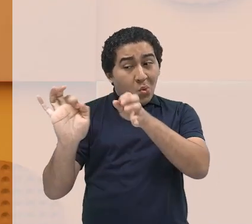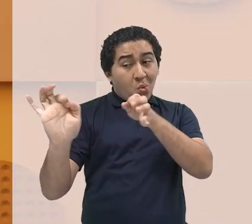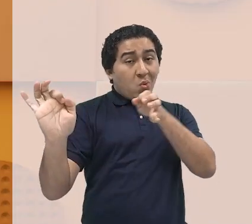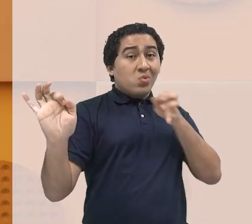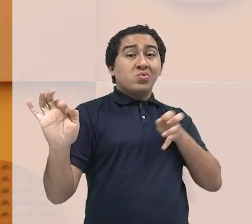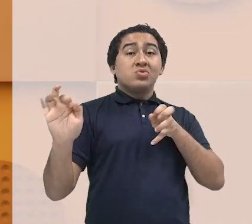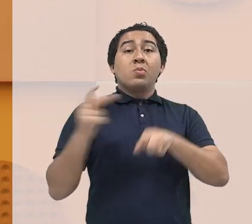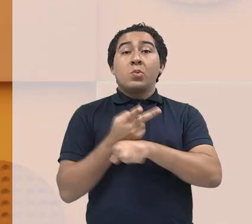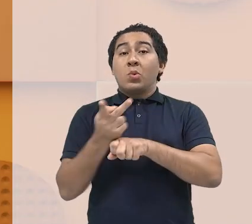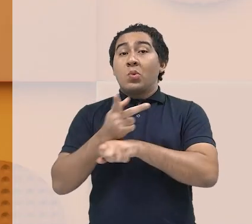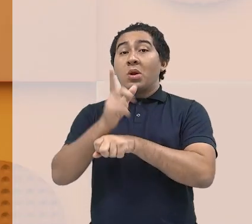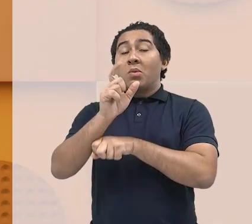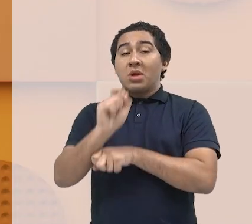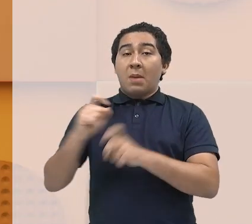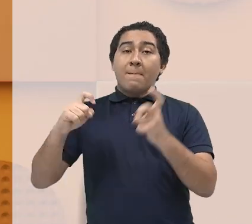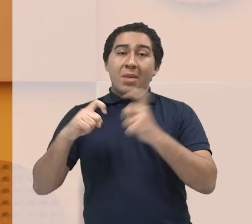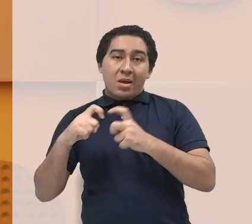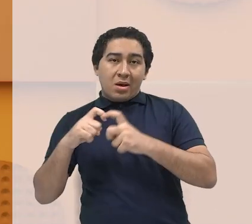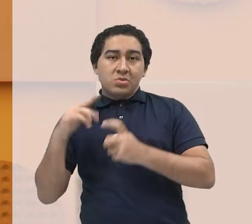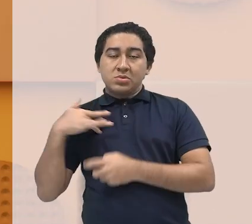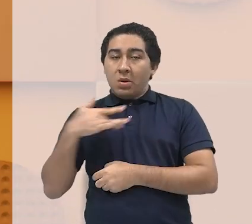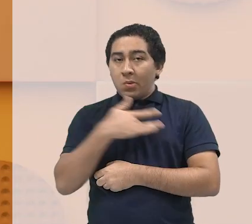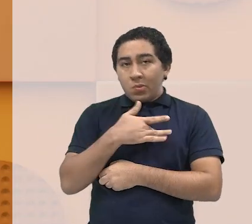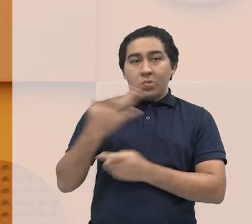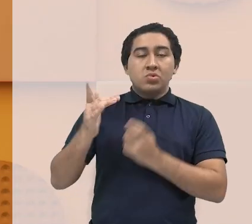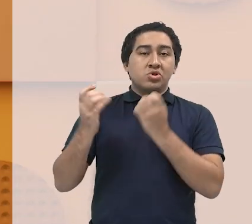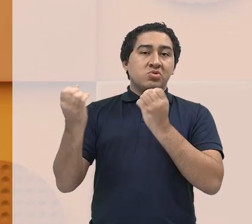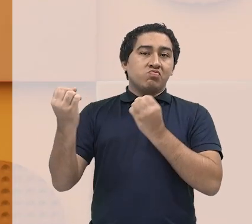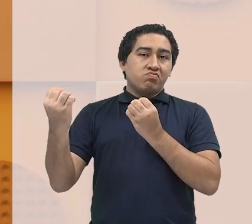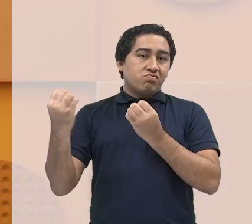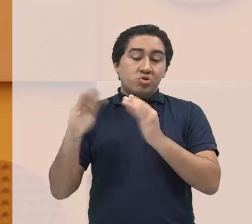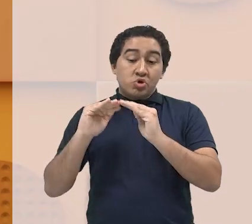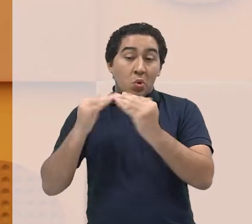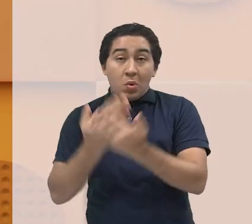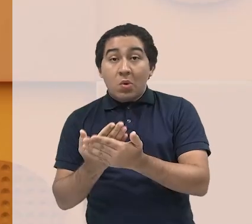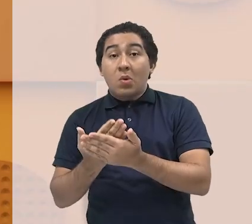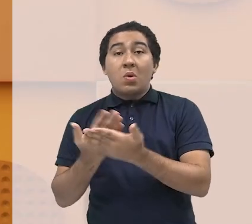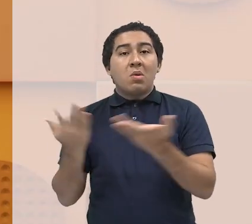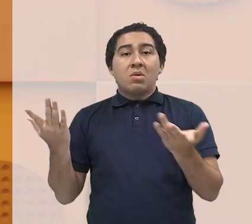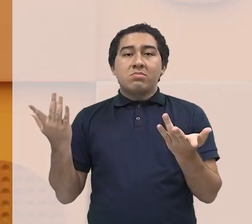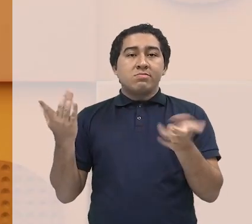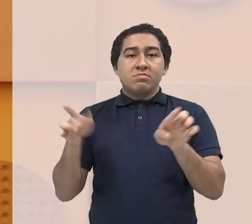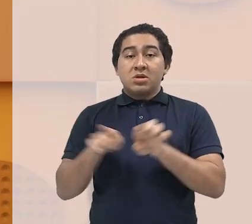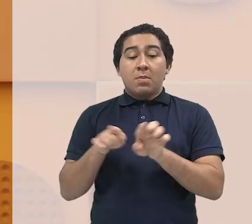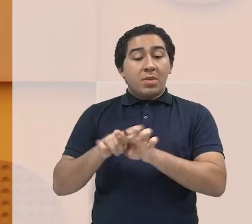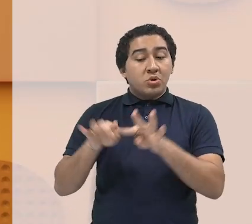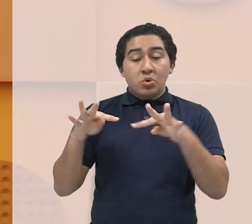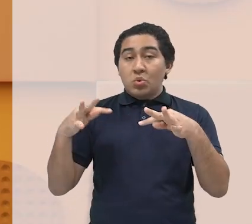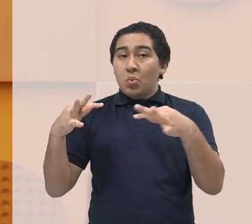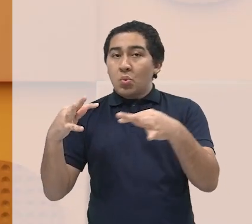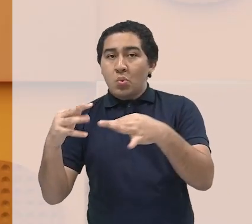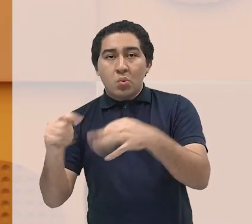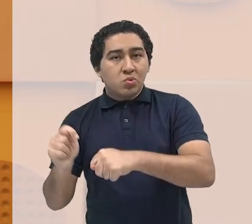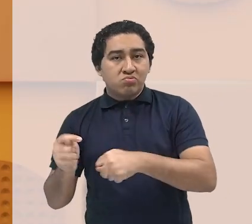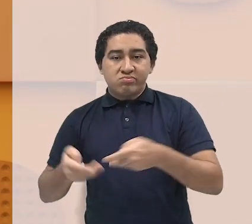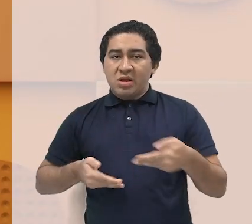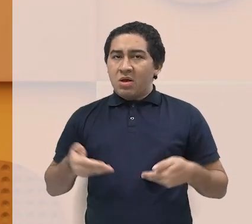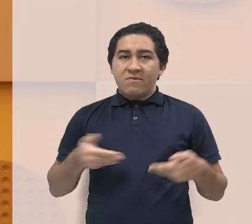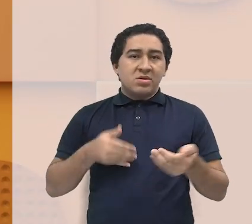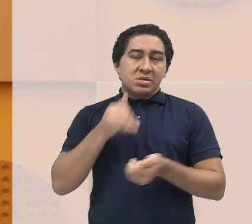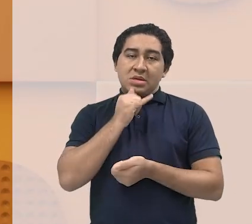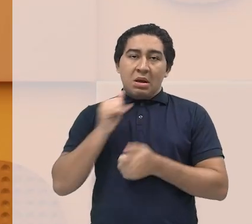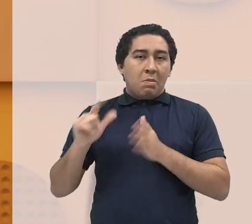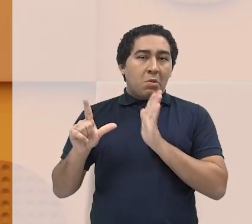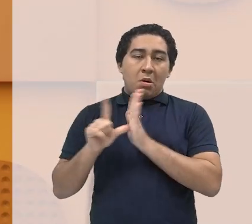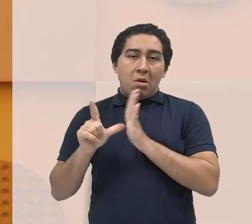buscar esses atendimentos de saúde, educação, né, e o que mais? Tudo que precisar. Supermercados